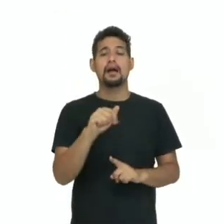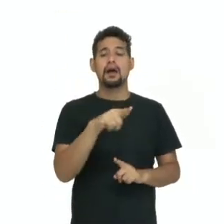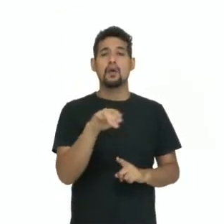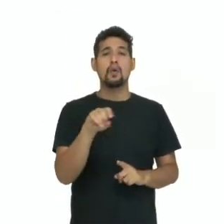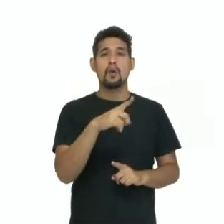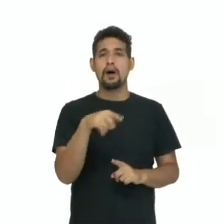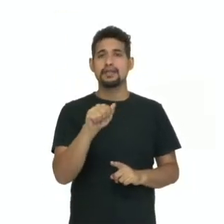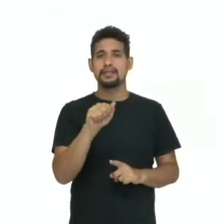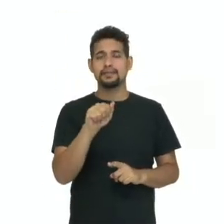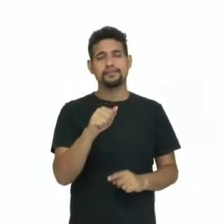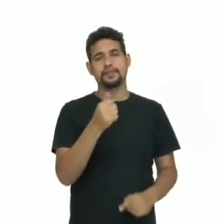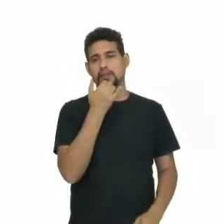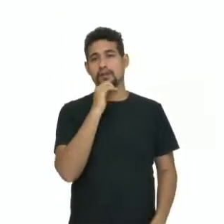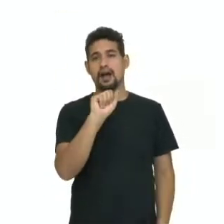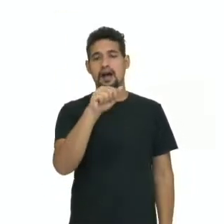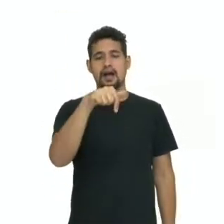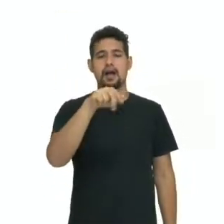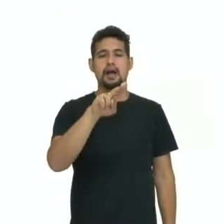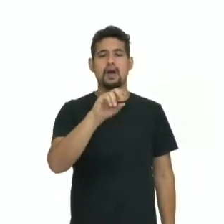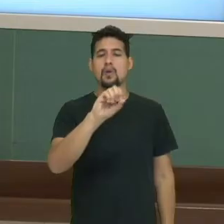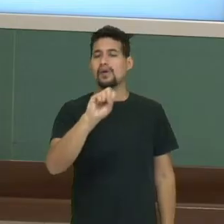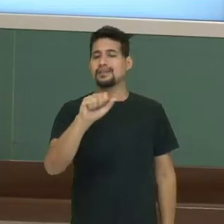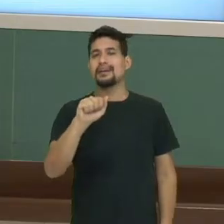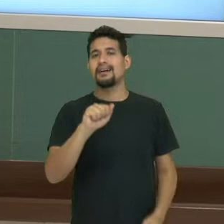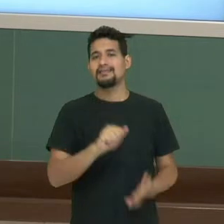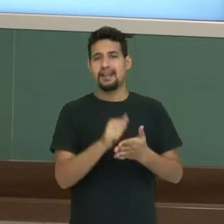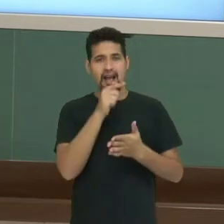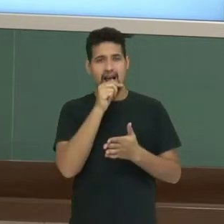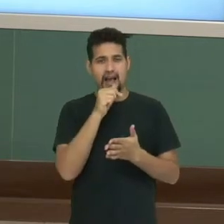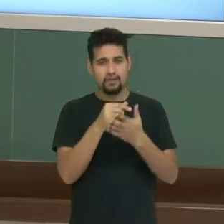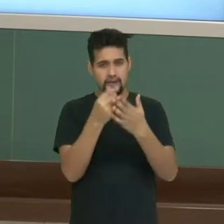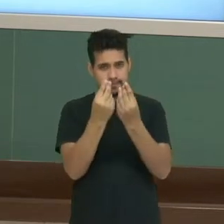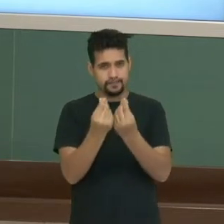trata-se de uma solução em que o solvente é a água.